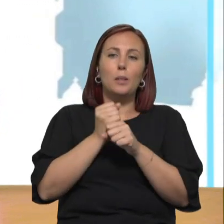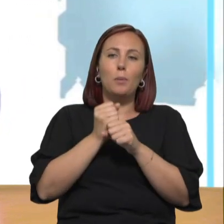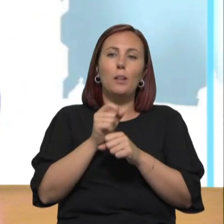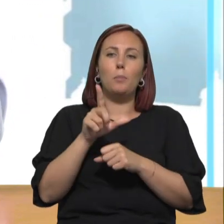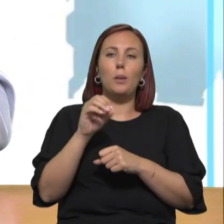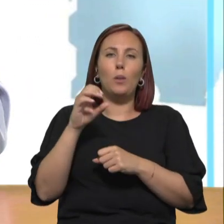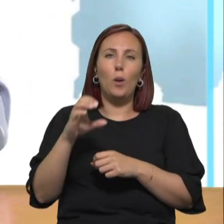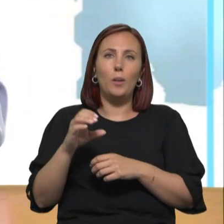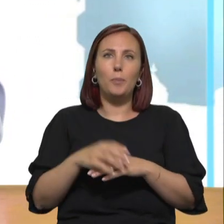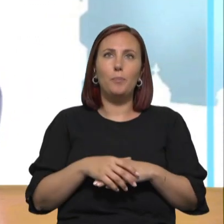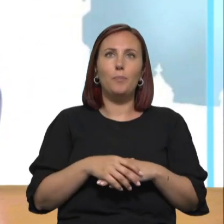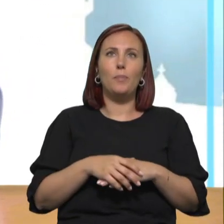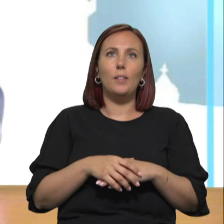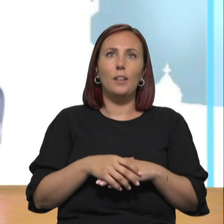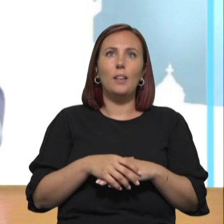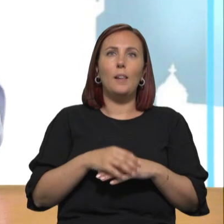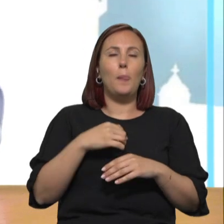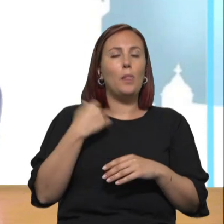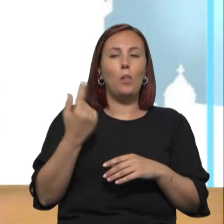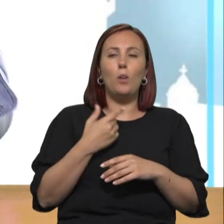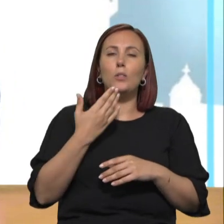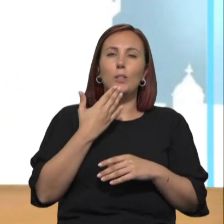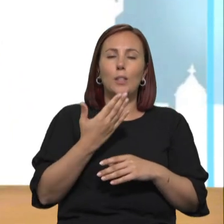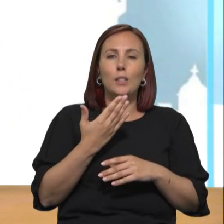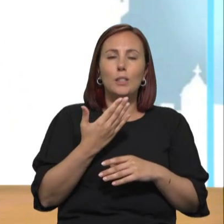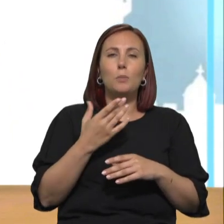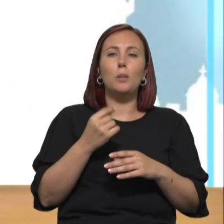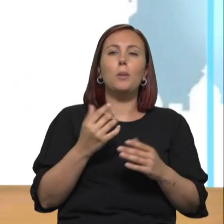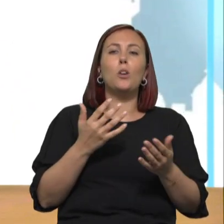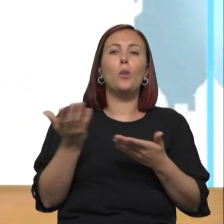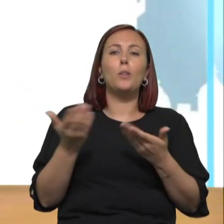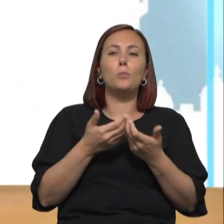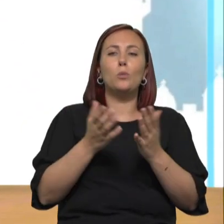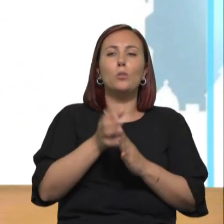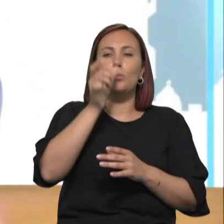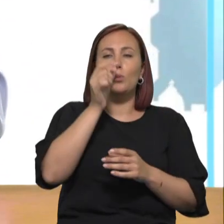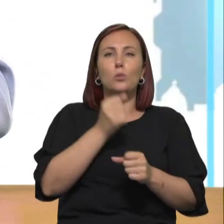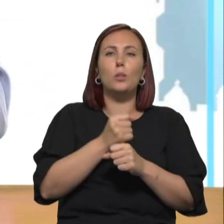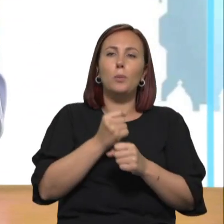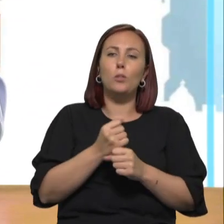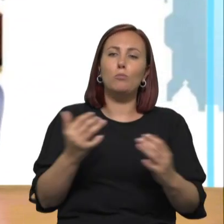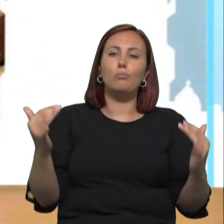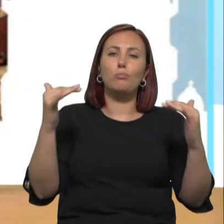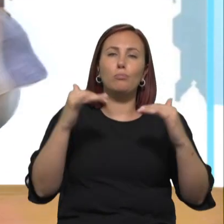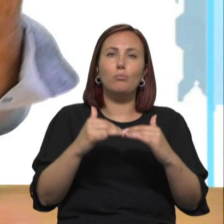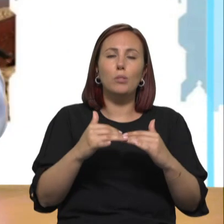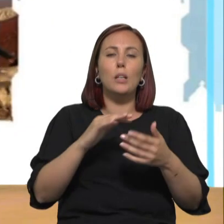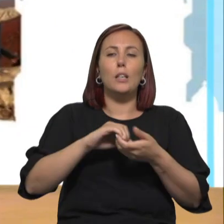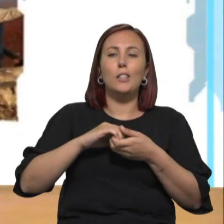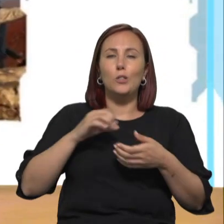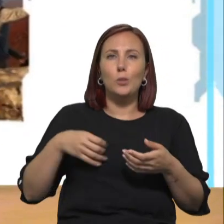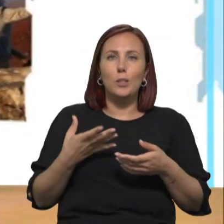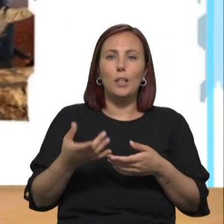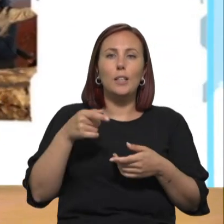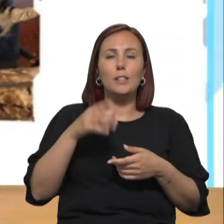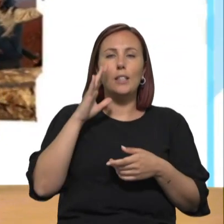Operária Católica. Eu e a LOC-MTC é que agradecemos e convidamos todos os trabalhadores a encontrarem-se e ser solidários nesta